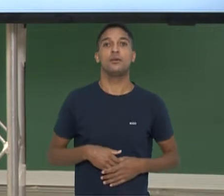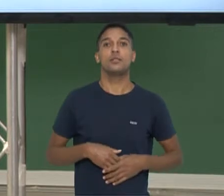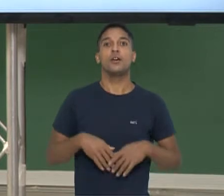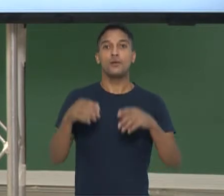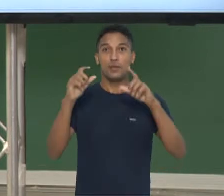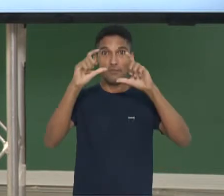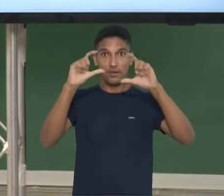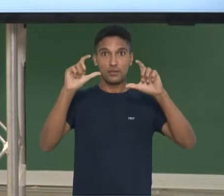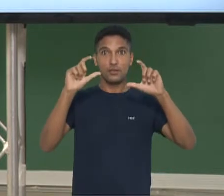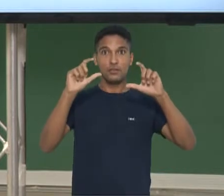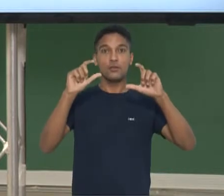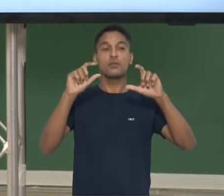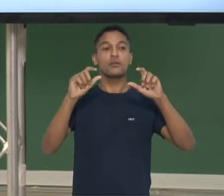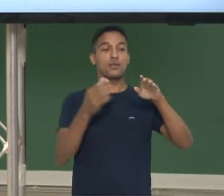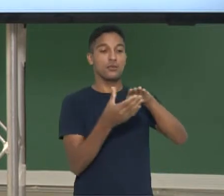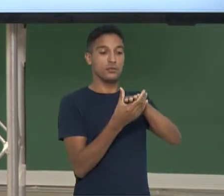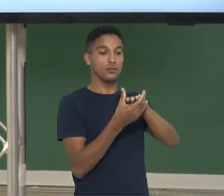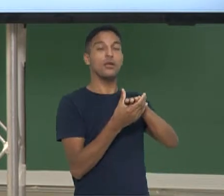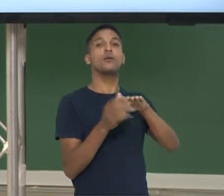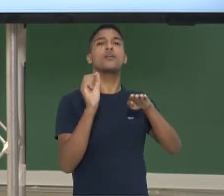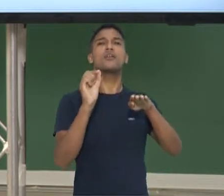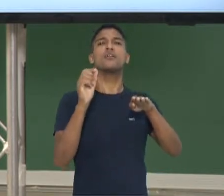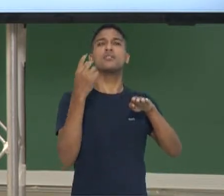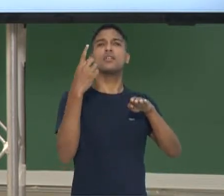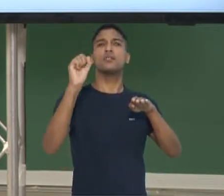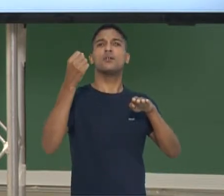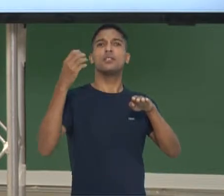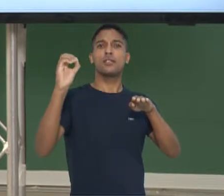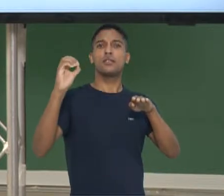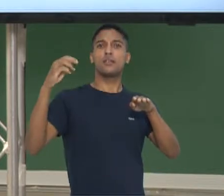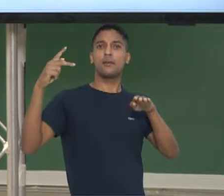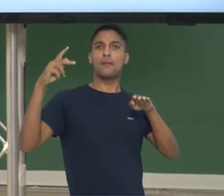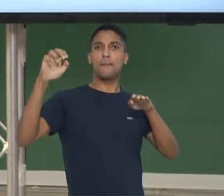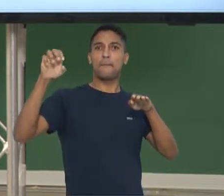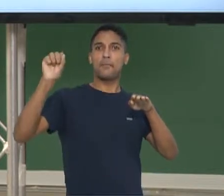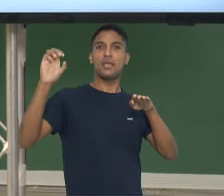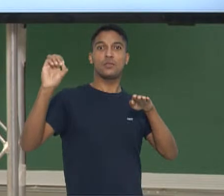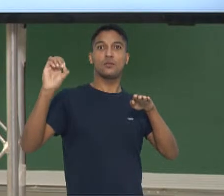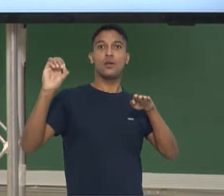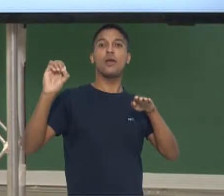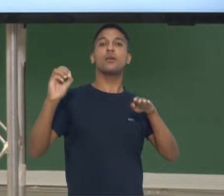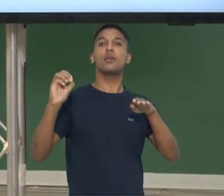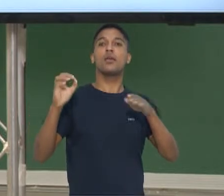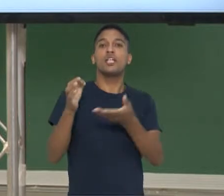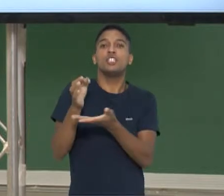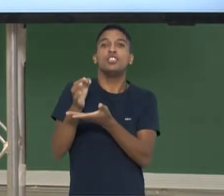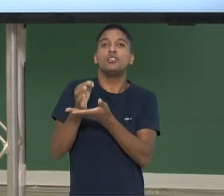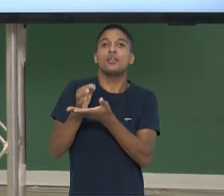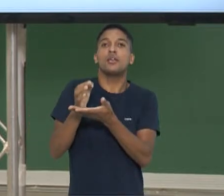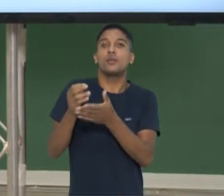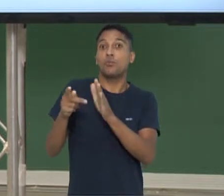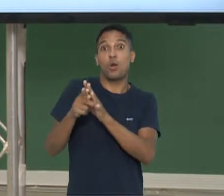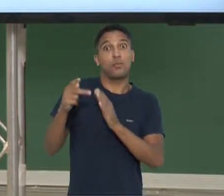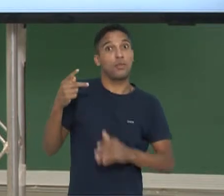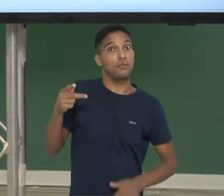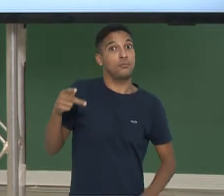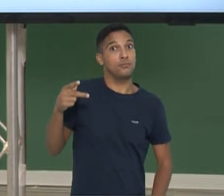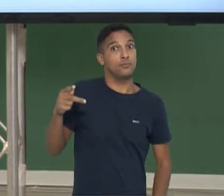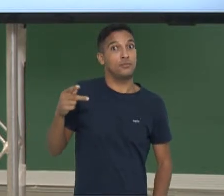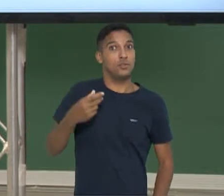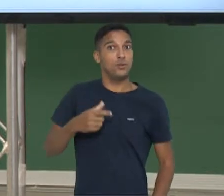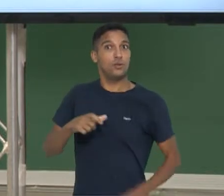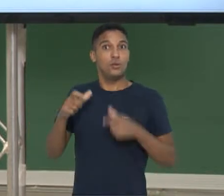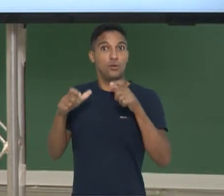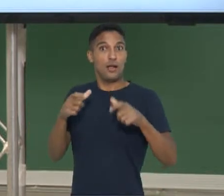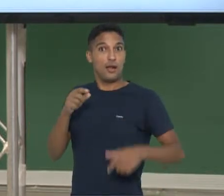ali 180 pesos. 180 pesos, né? A moeda do lugar onde ele vive. Quando as coisas ainda